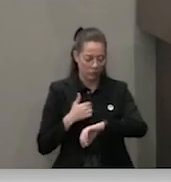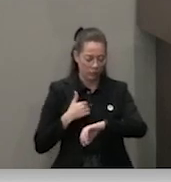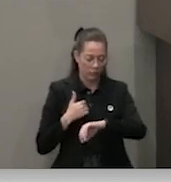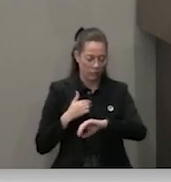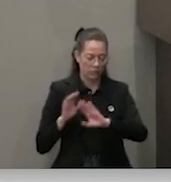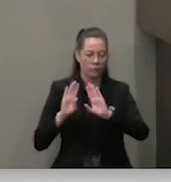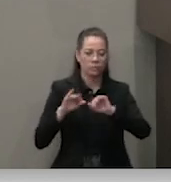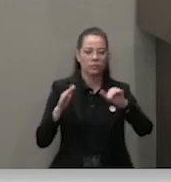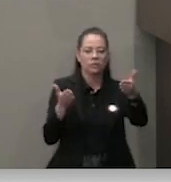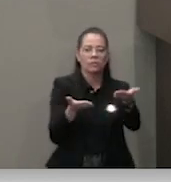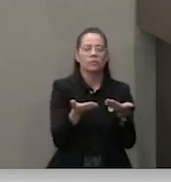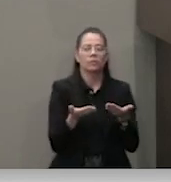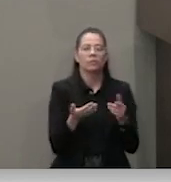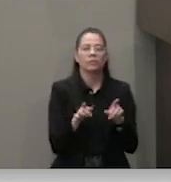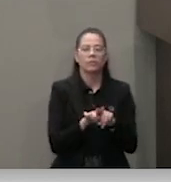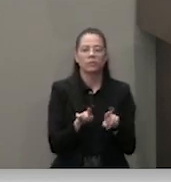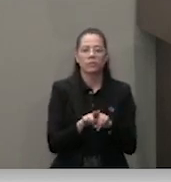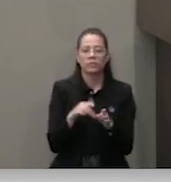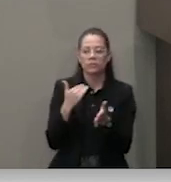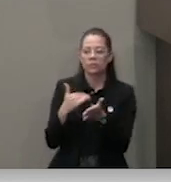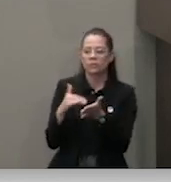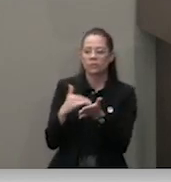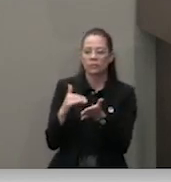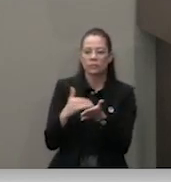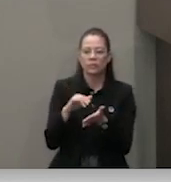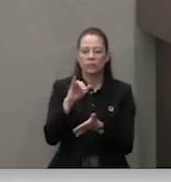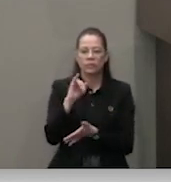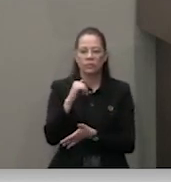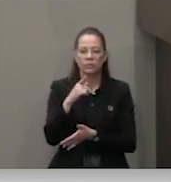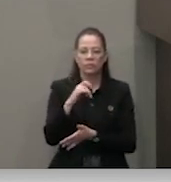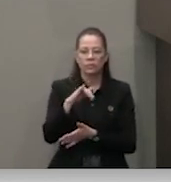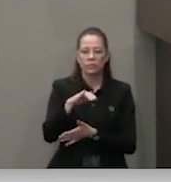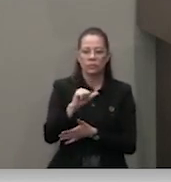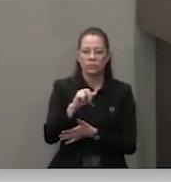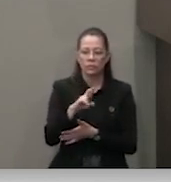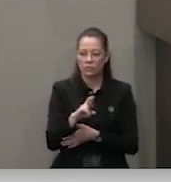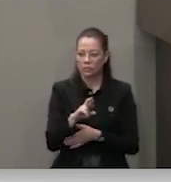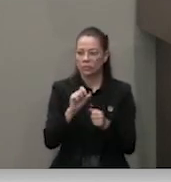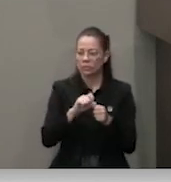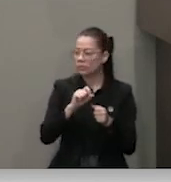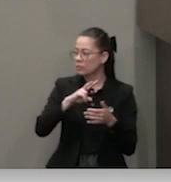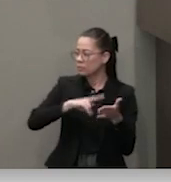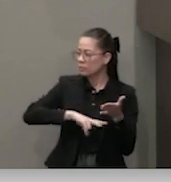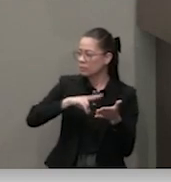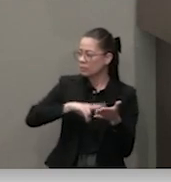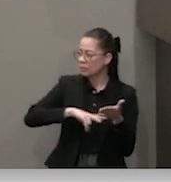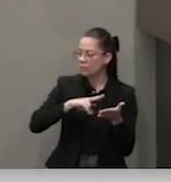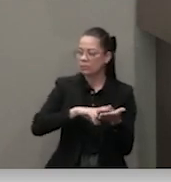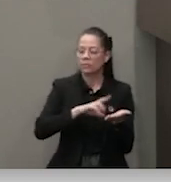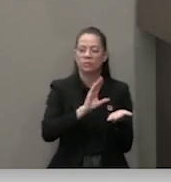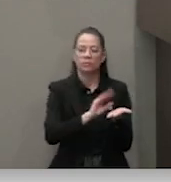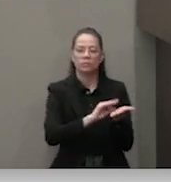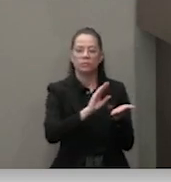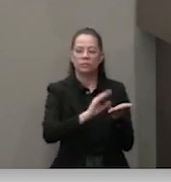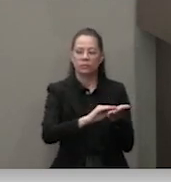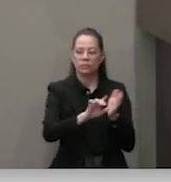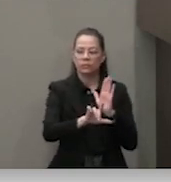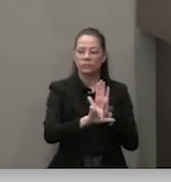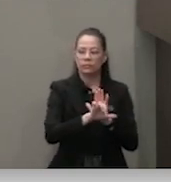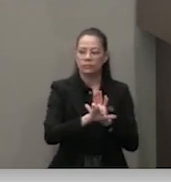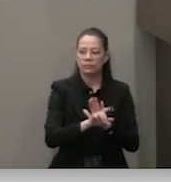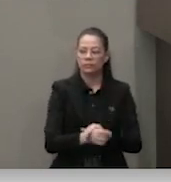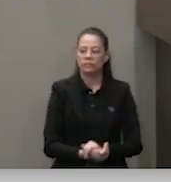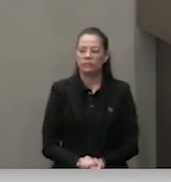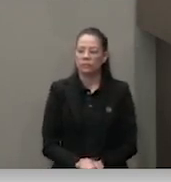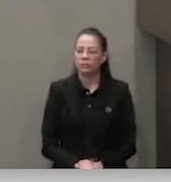solicito ao secretário indiomar dos Santos que faça a leitura da agenda